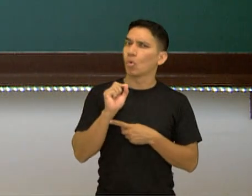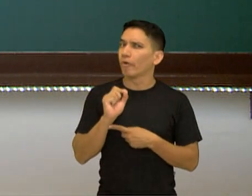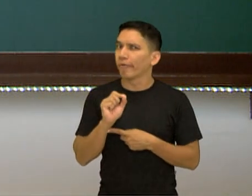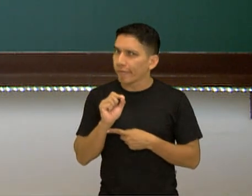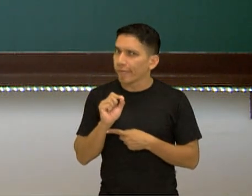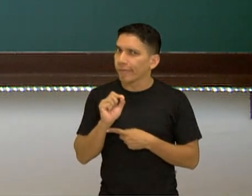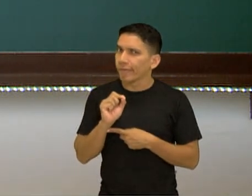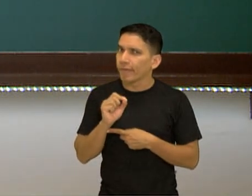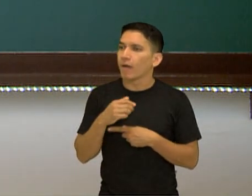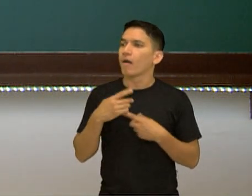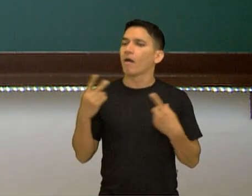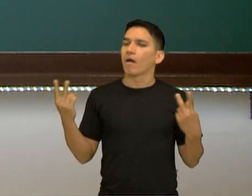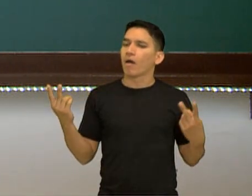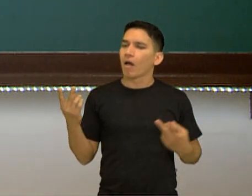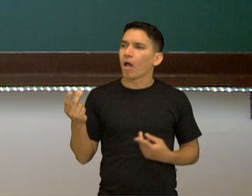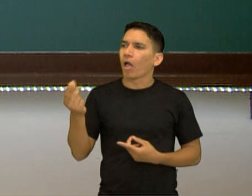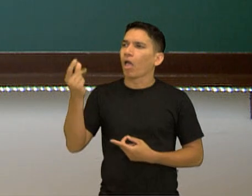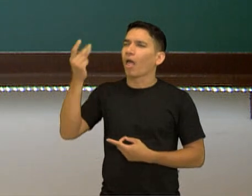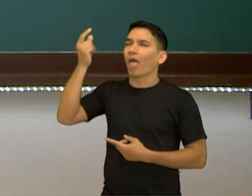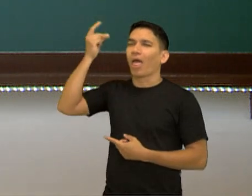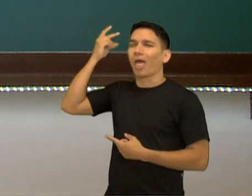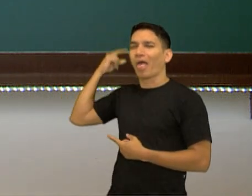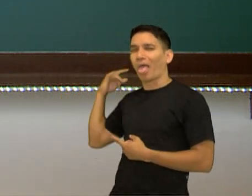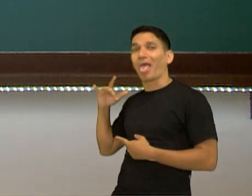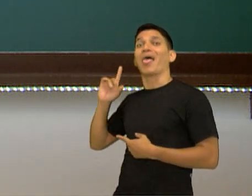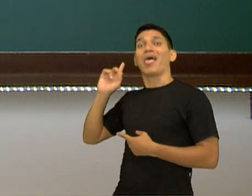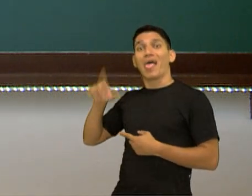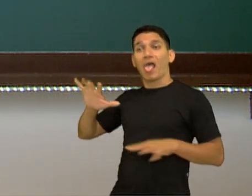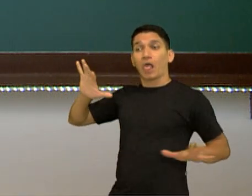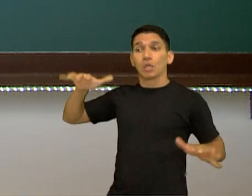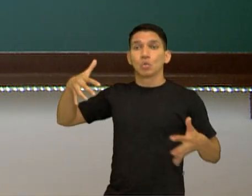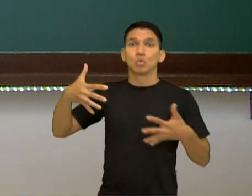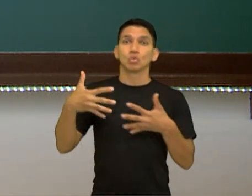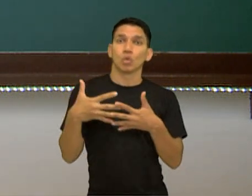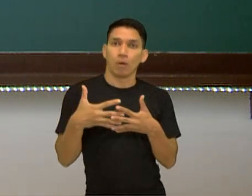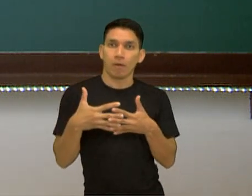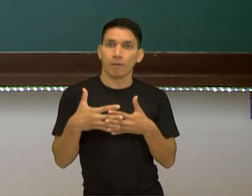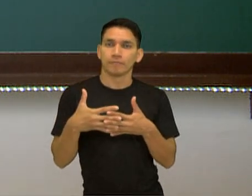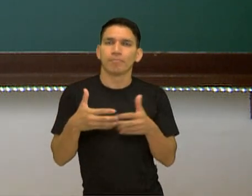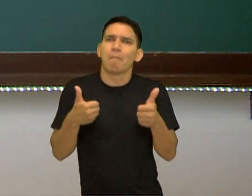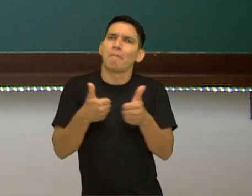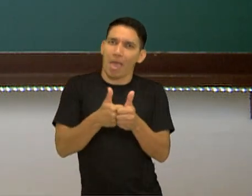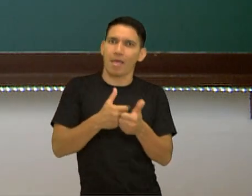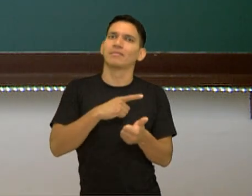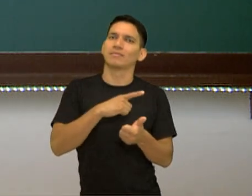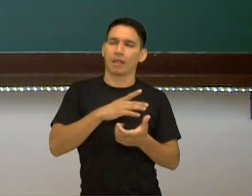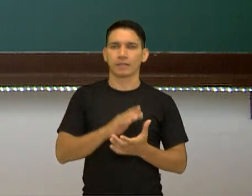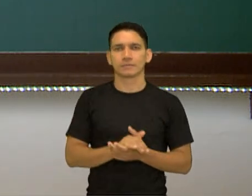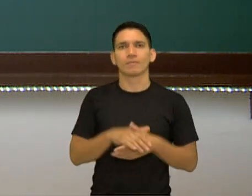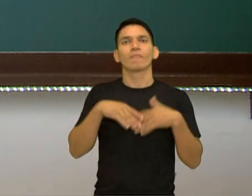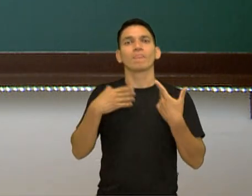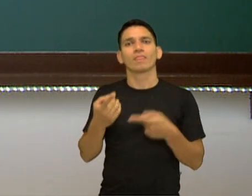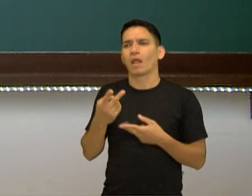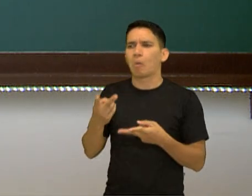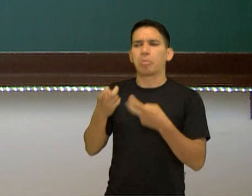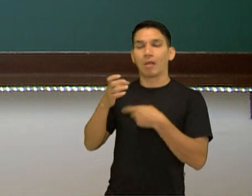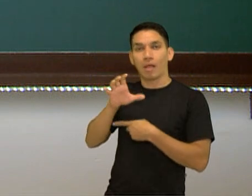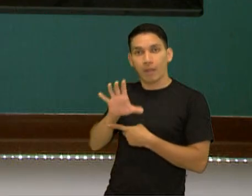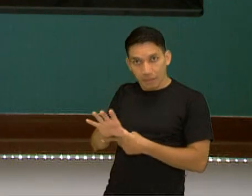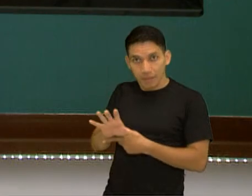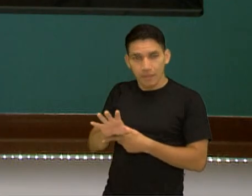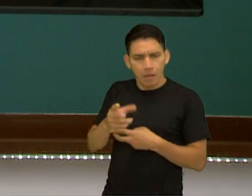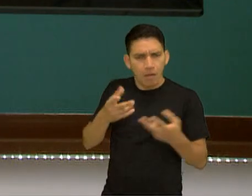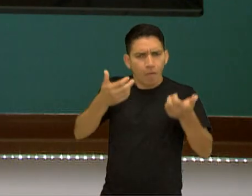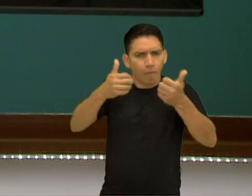conclusão de que esses continentes, em algum momento da história, estavam próximos. Não bastante essas constatações físicas,